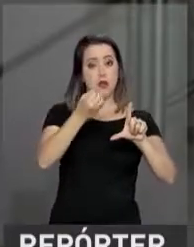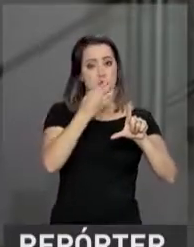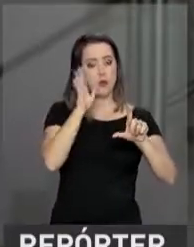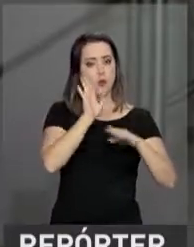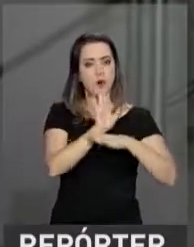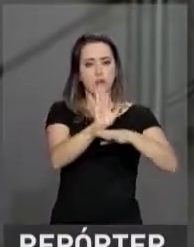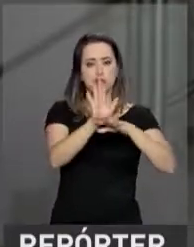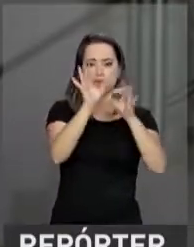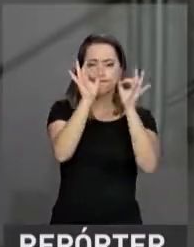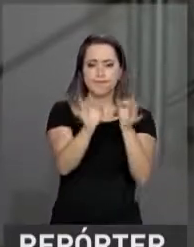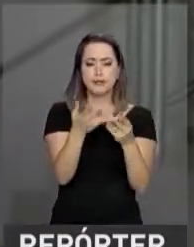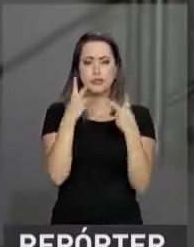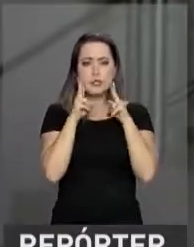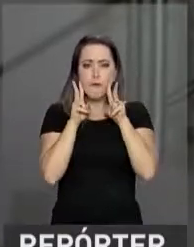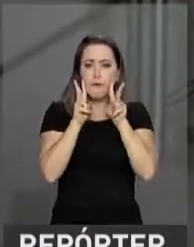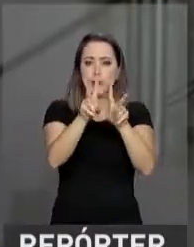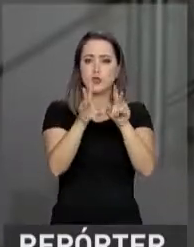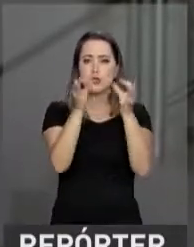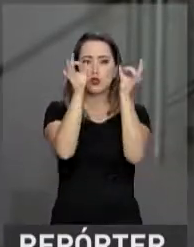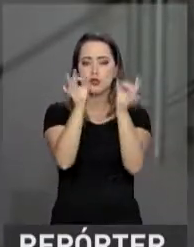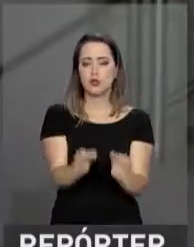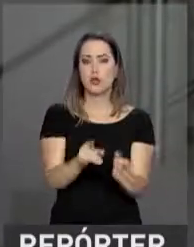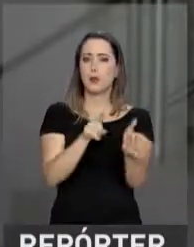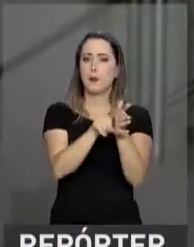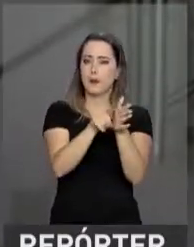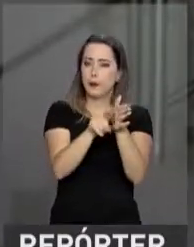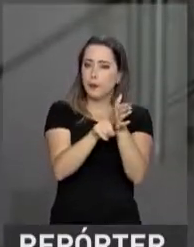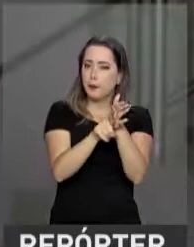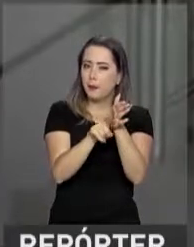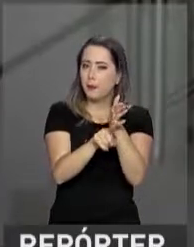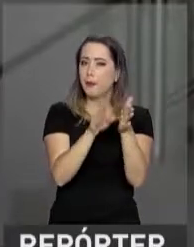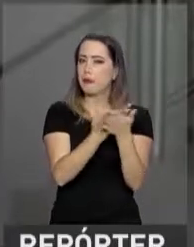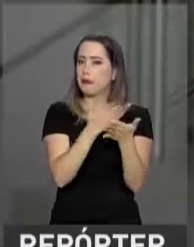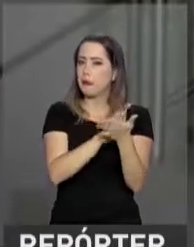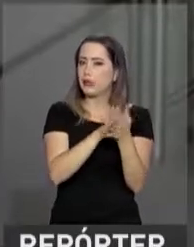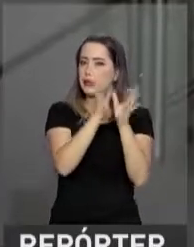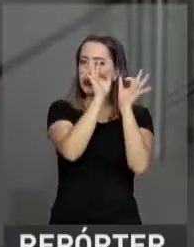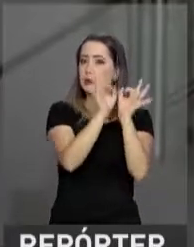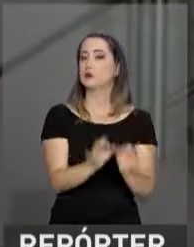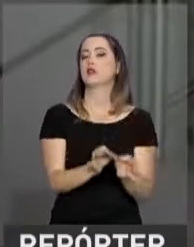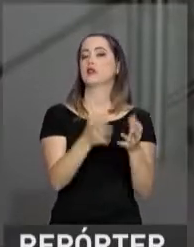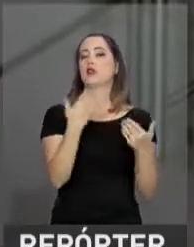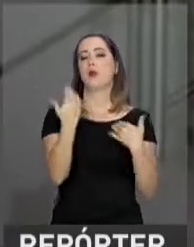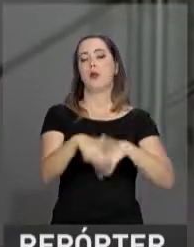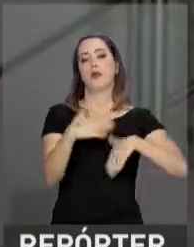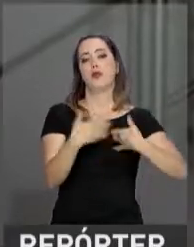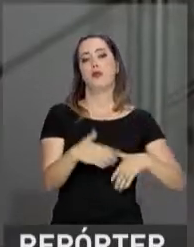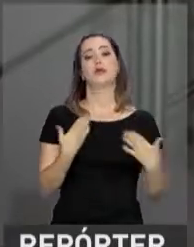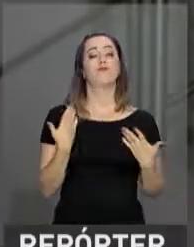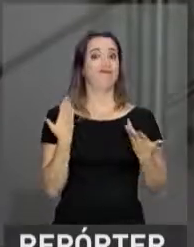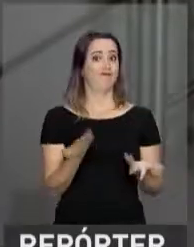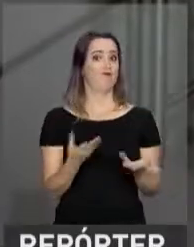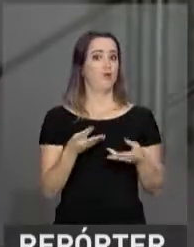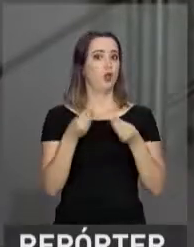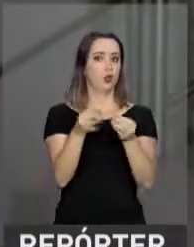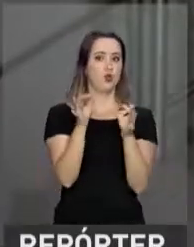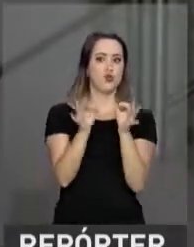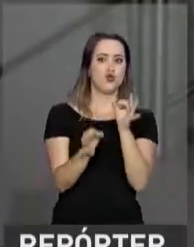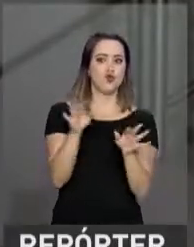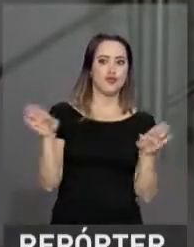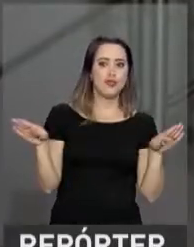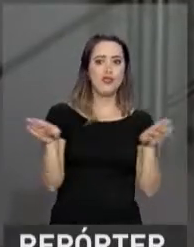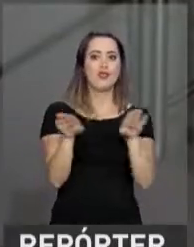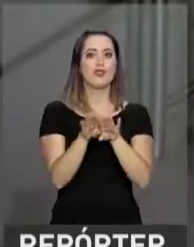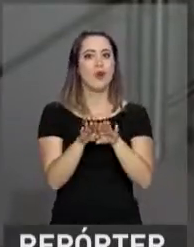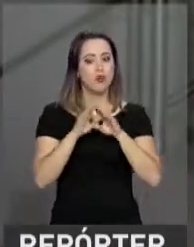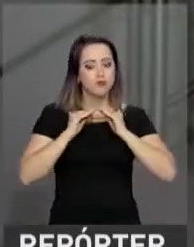realmente enxergar ver ler interpretar a prova da forma mais adequada ou seja trazendo justiça essas